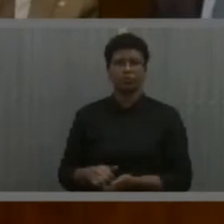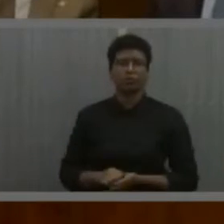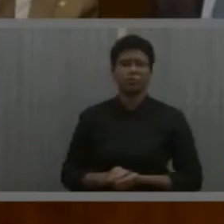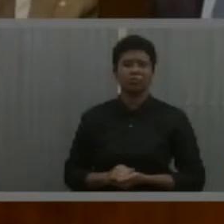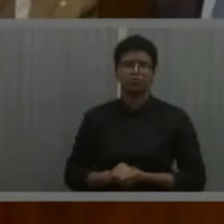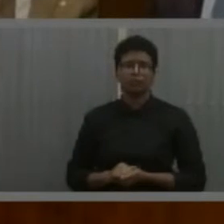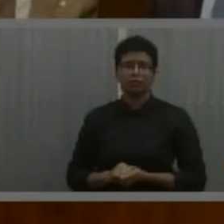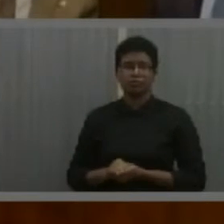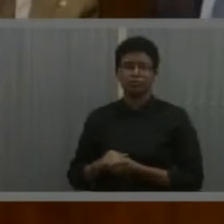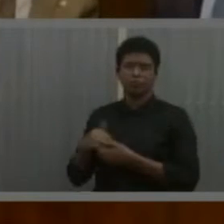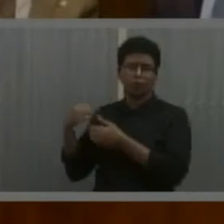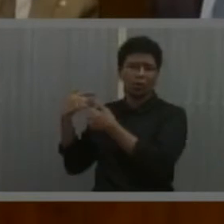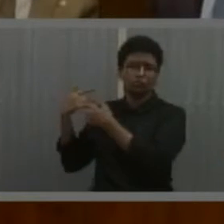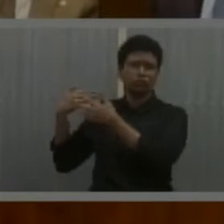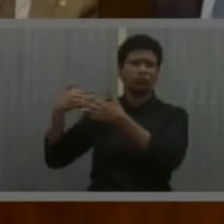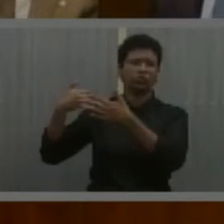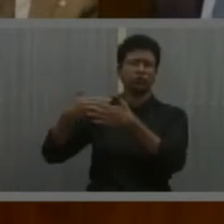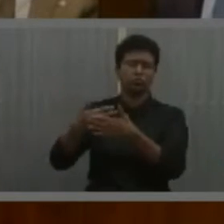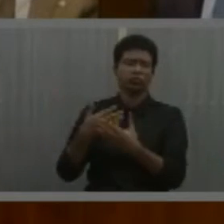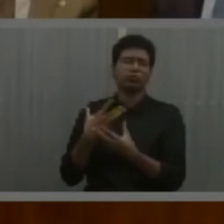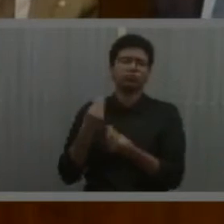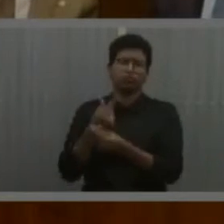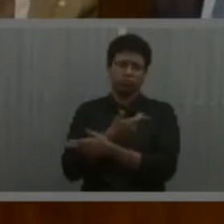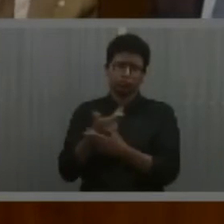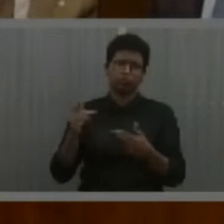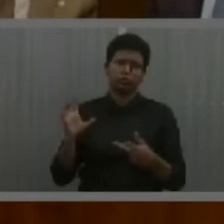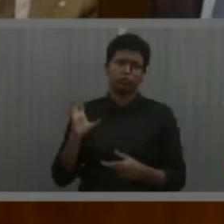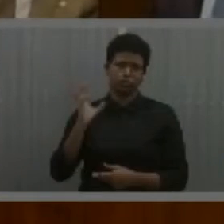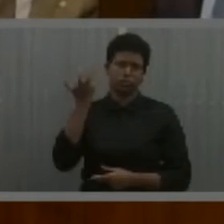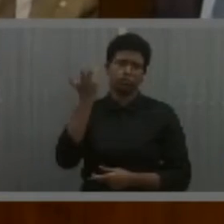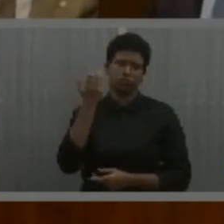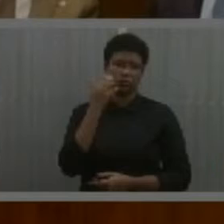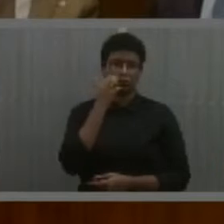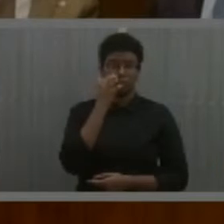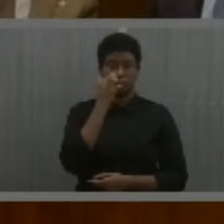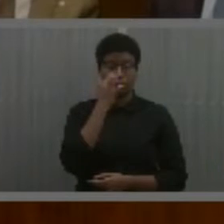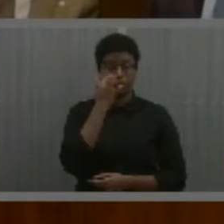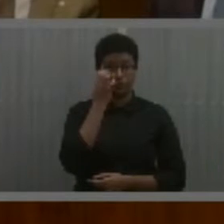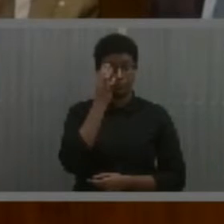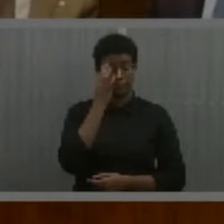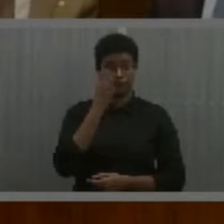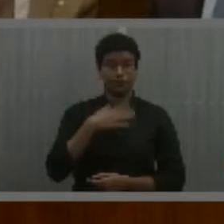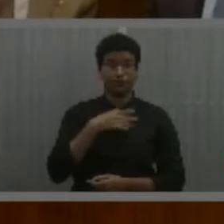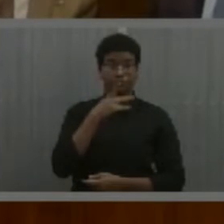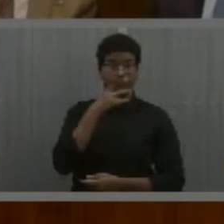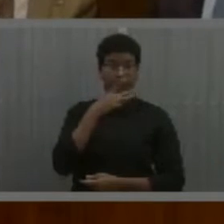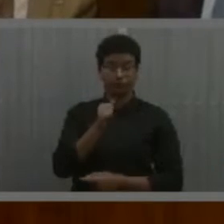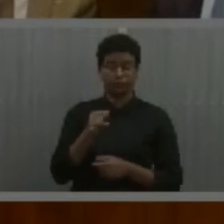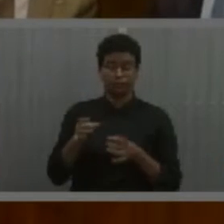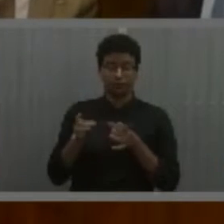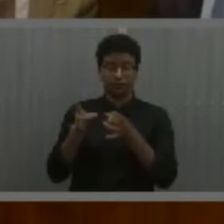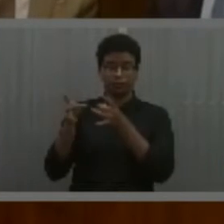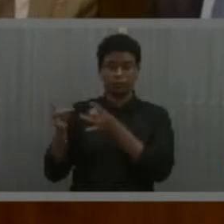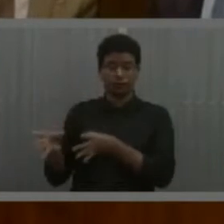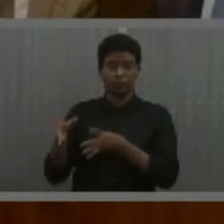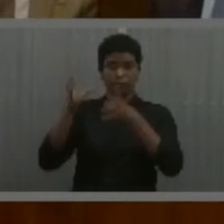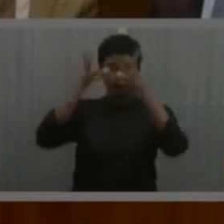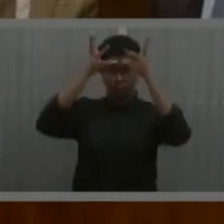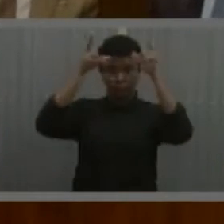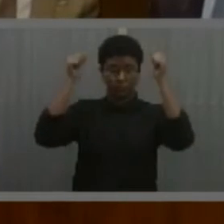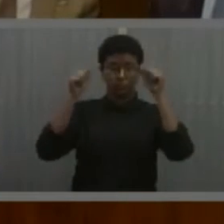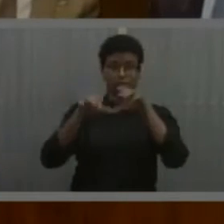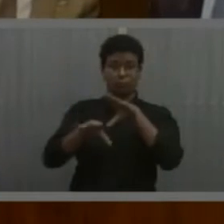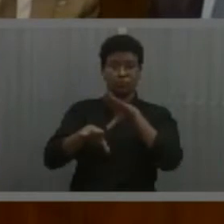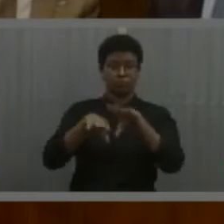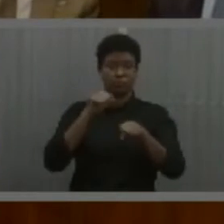1937. De lá para cá, muitas coisas aconteceram. Meu pai deixou o Amazonas e se